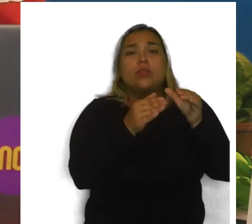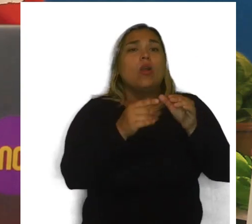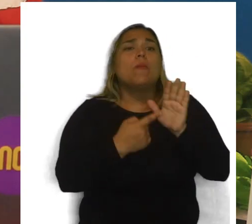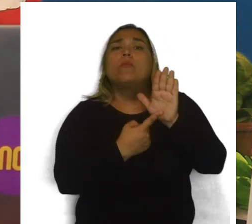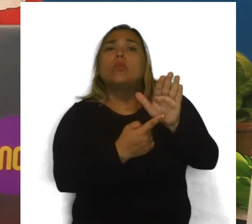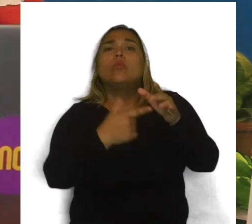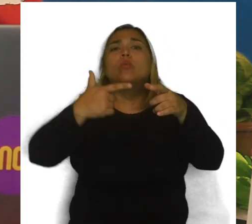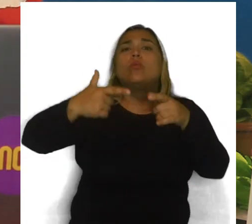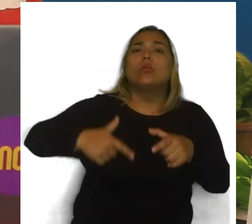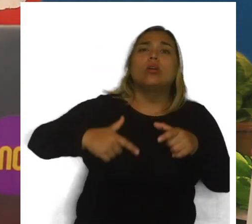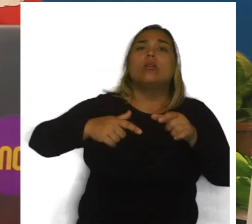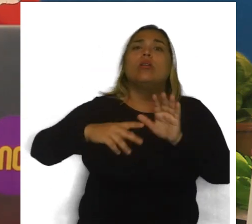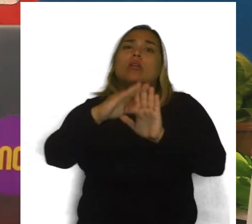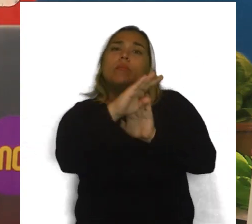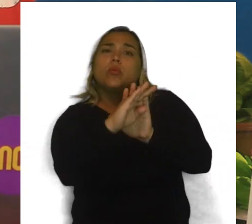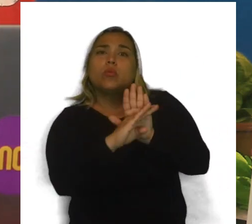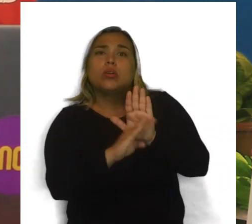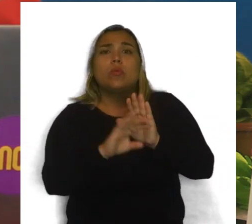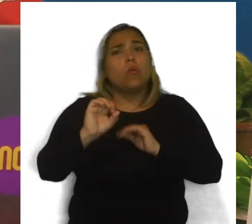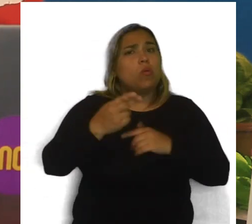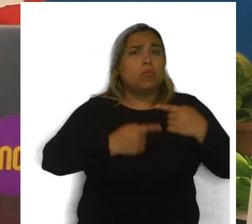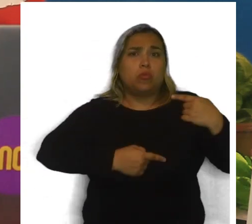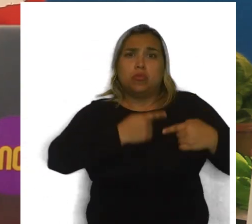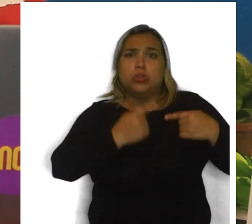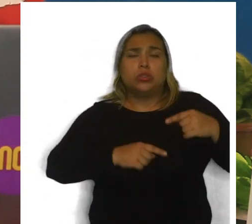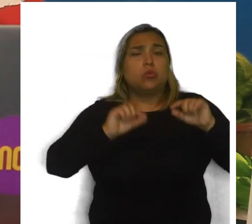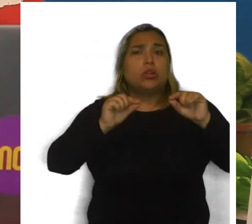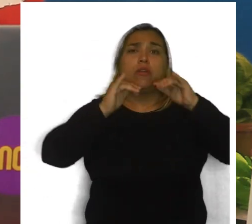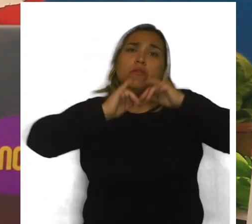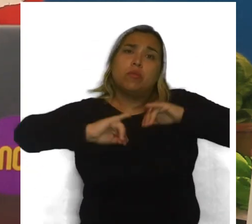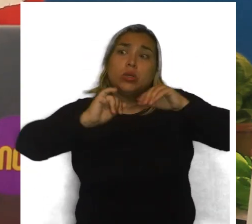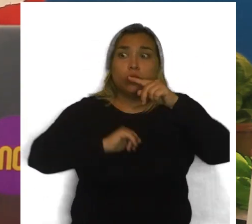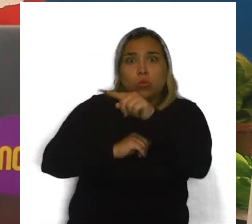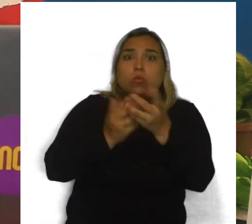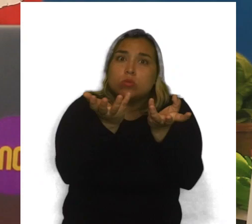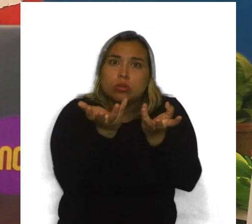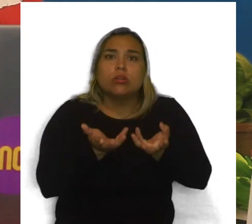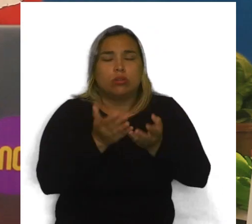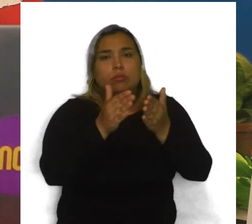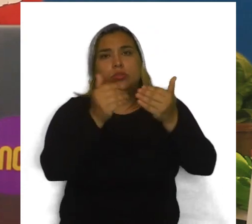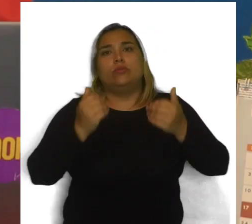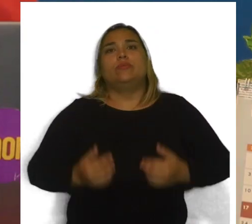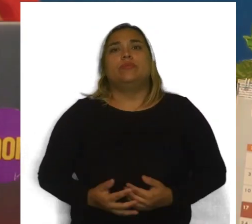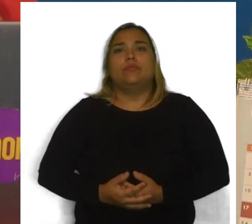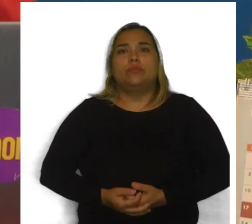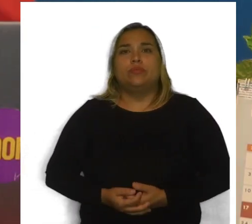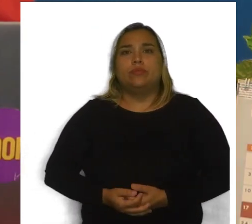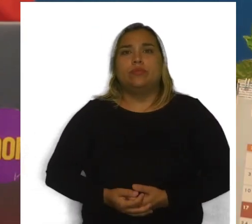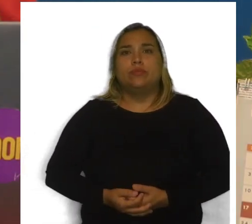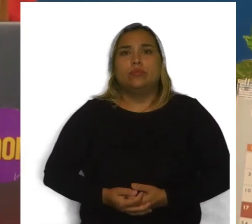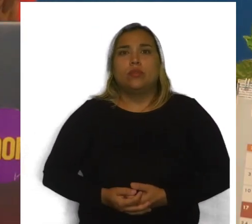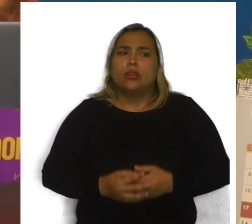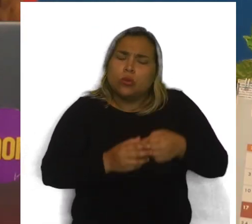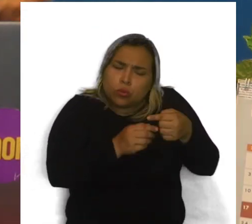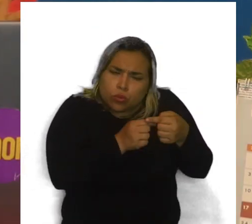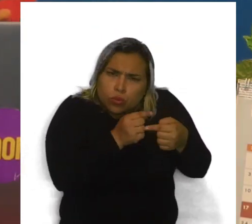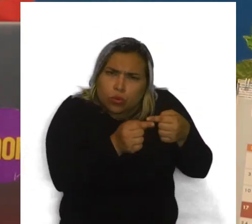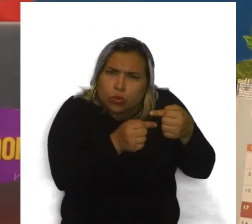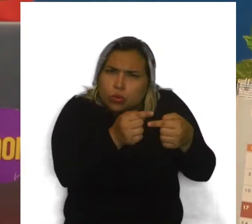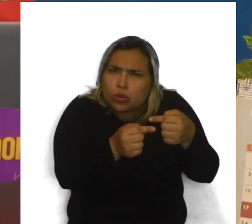endereço, serviço, programa ou política relacionada à informação que tu estás pedindo. Não enrole e nem